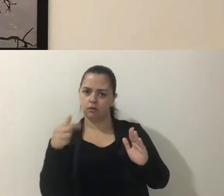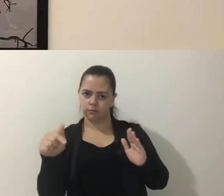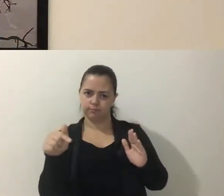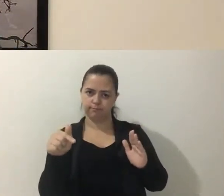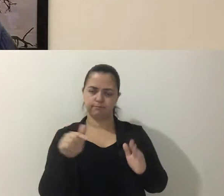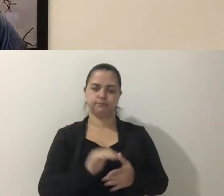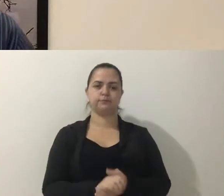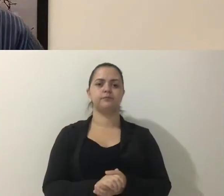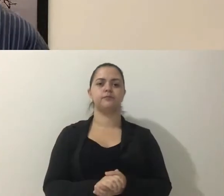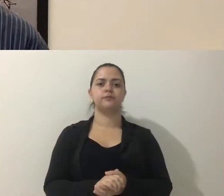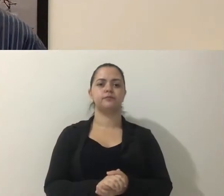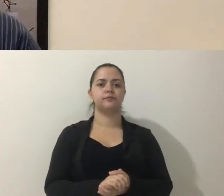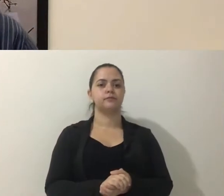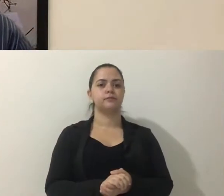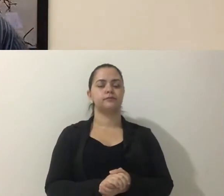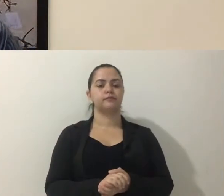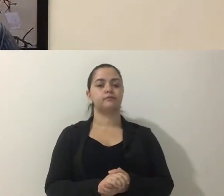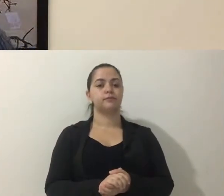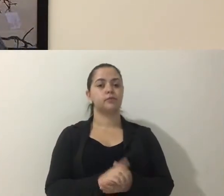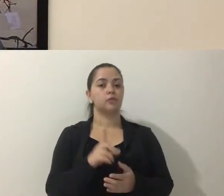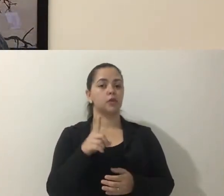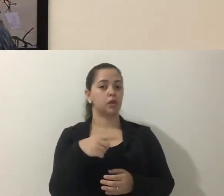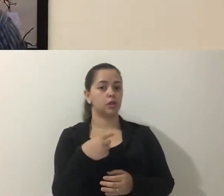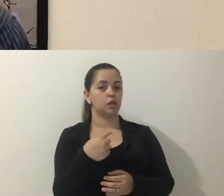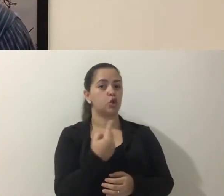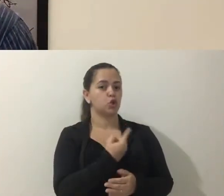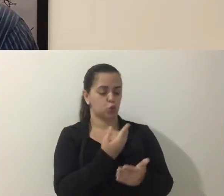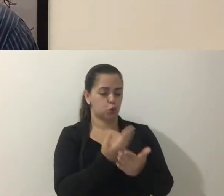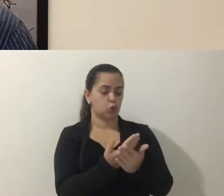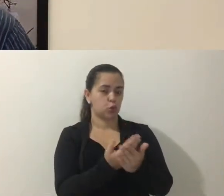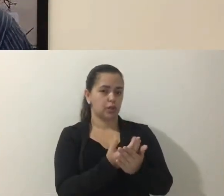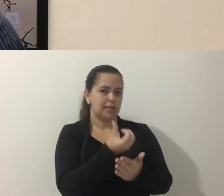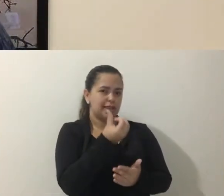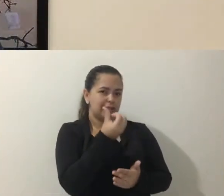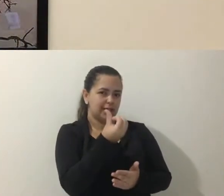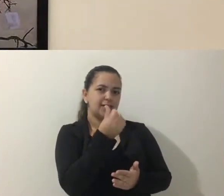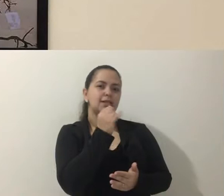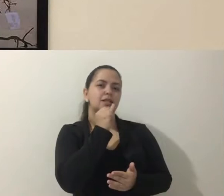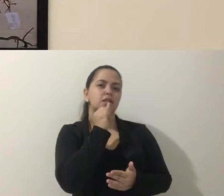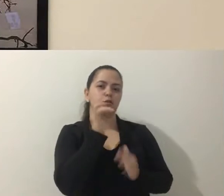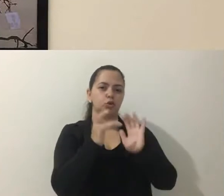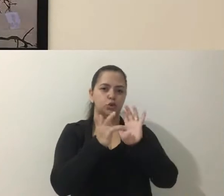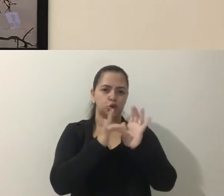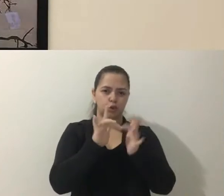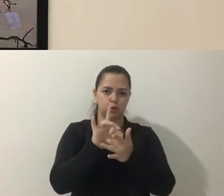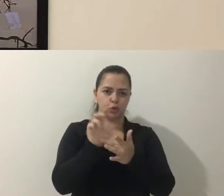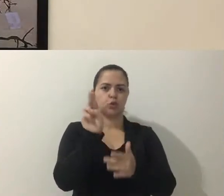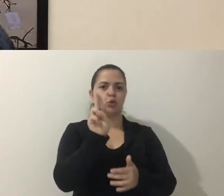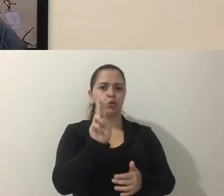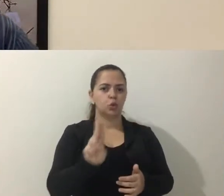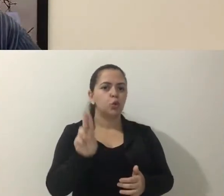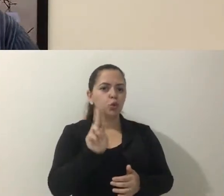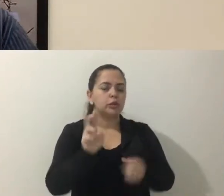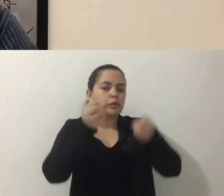37. Nós estamos trabalhando os 6 exemplos que Jesus utiliza